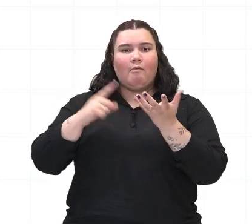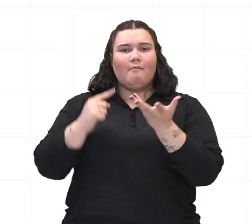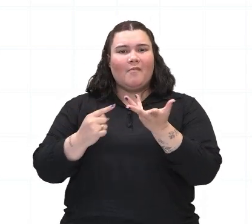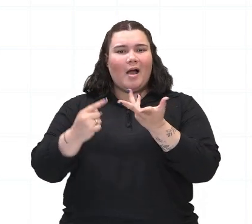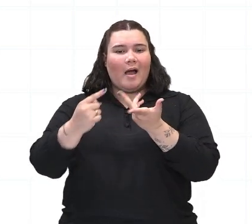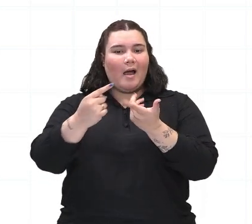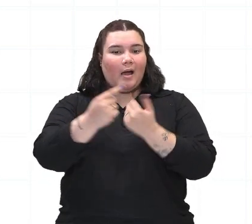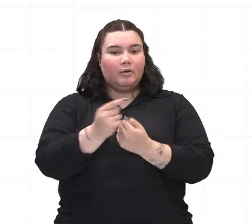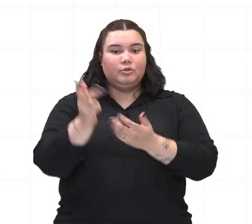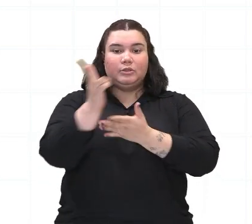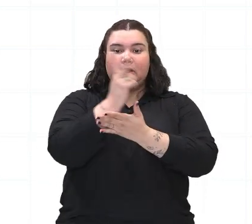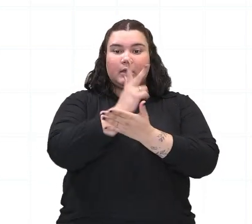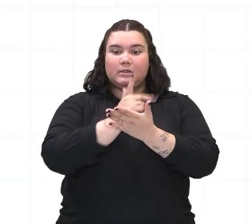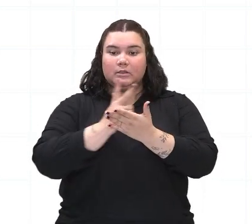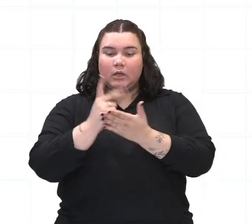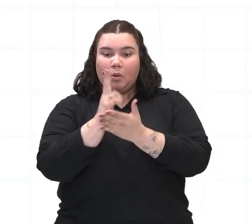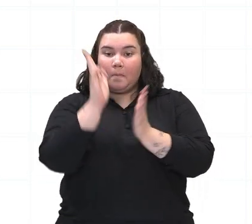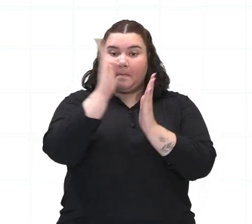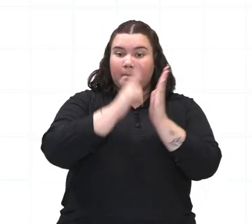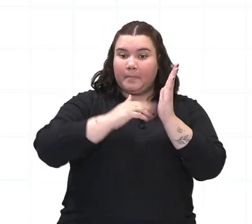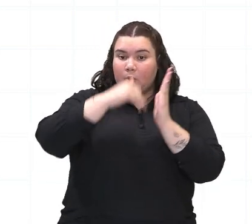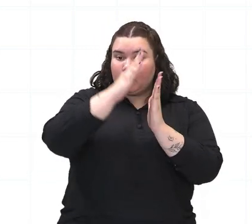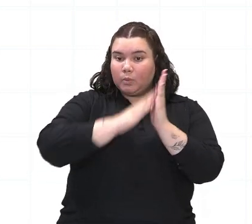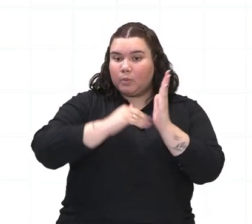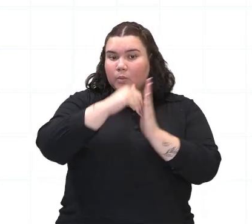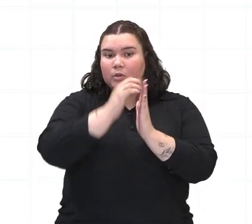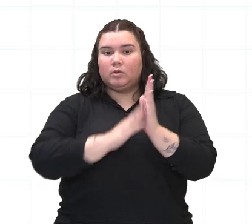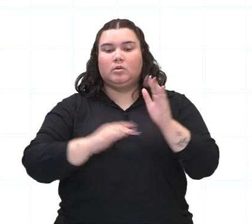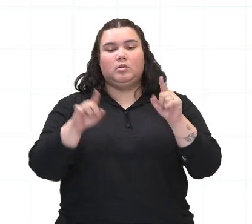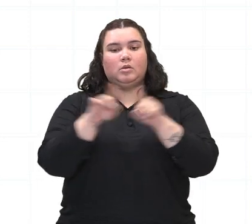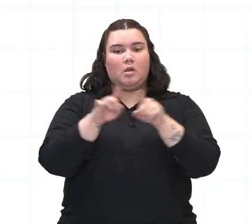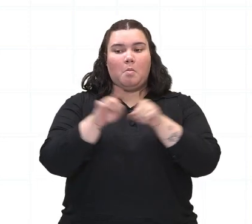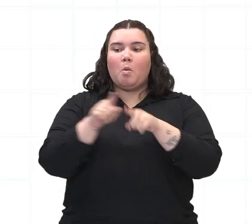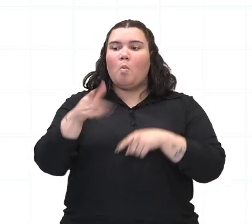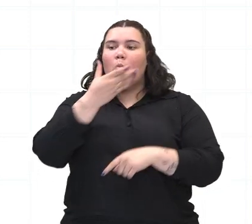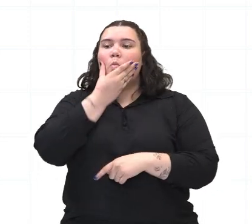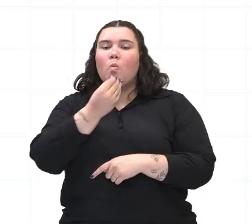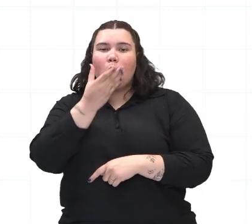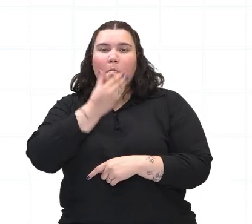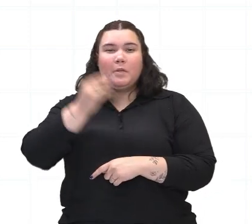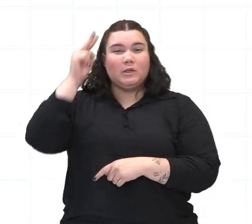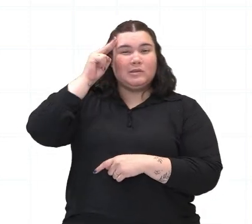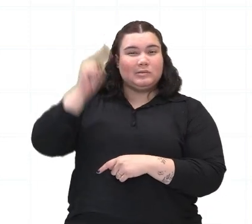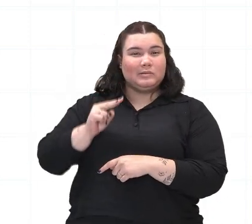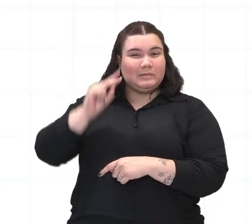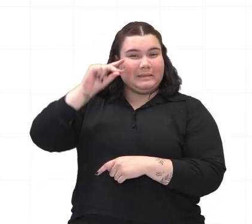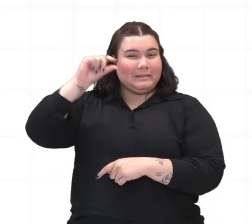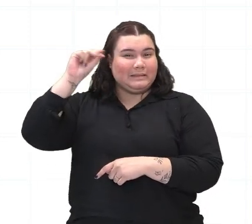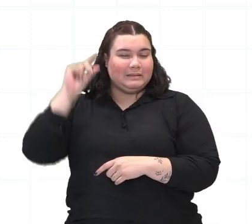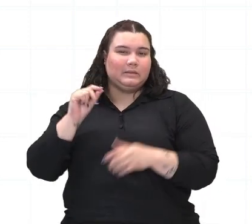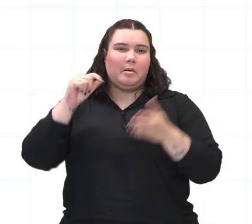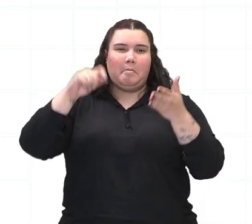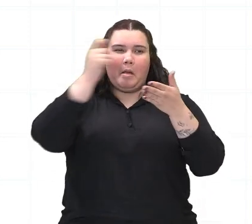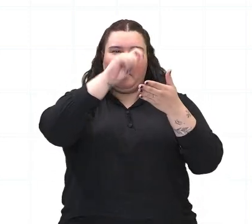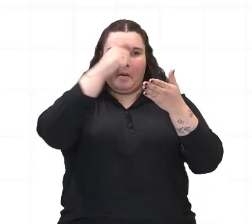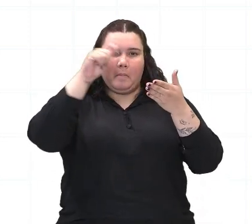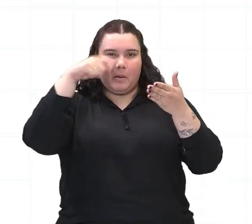de desenhos pinturas e inscrições realizadas pelo homem